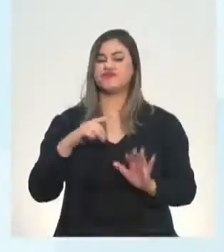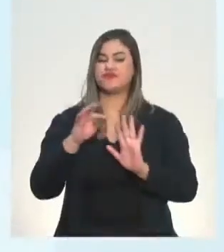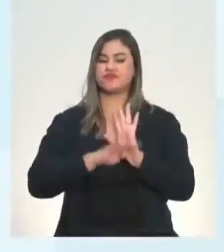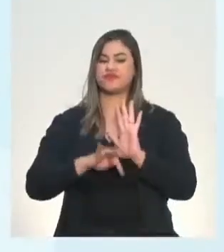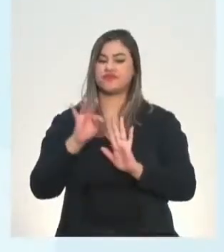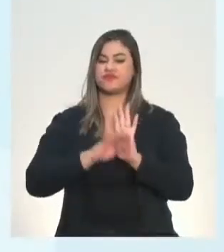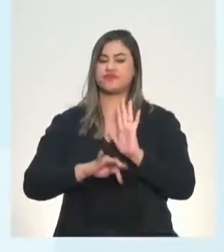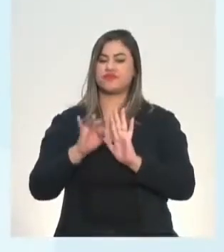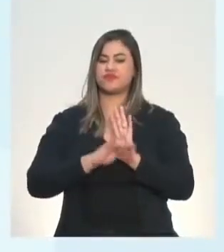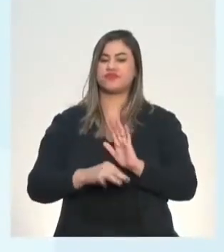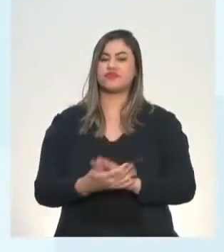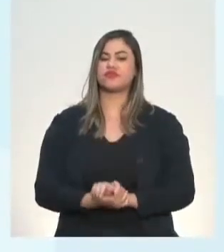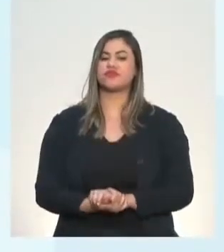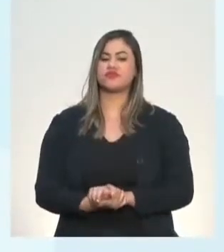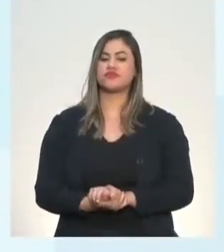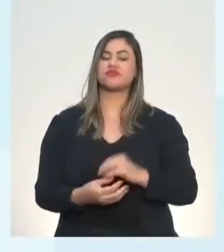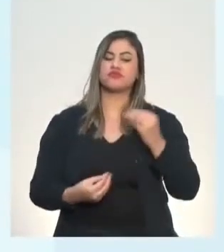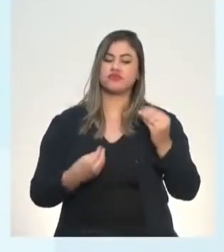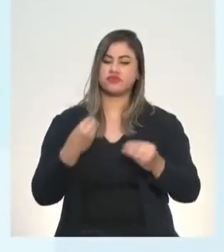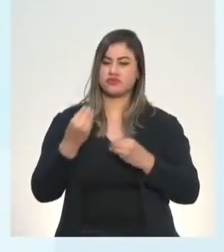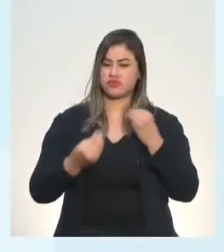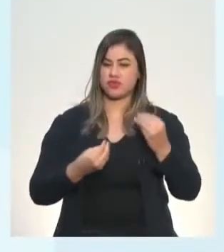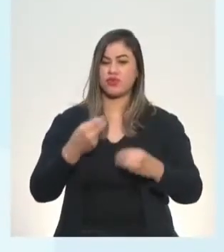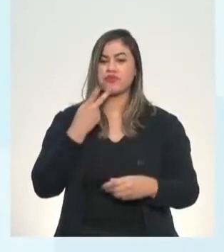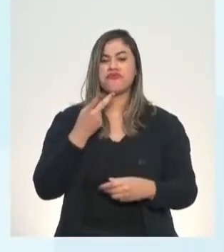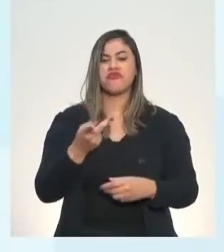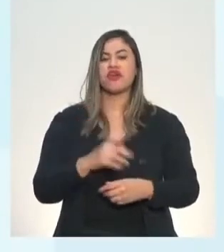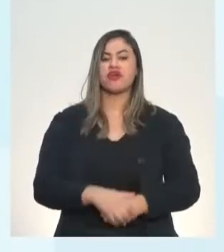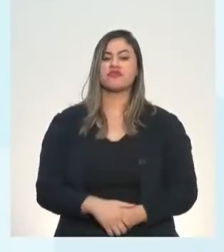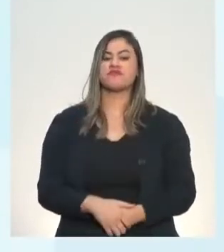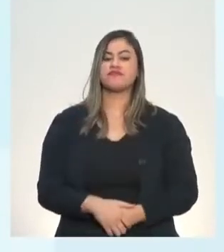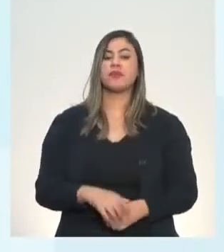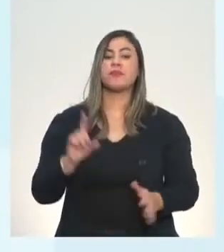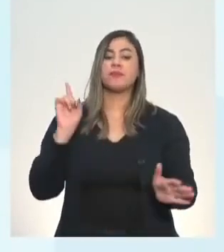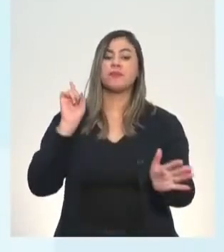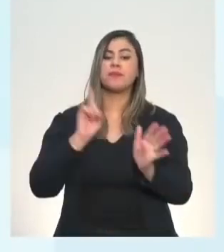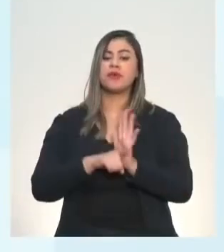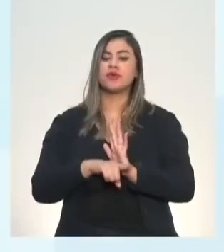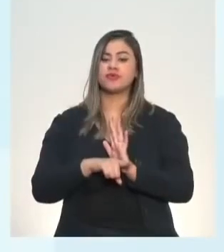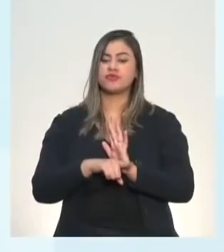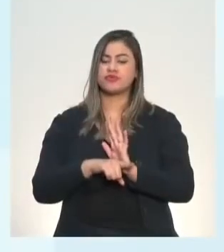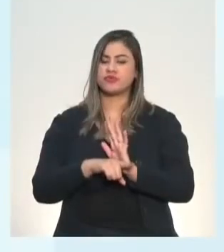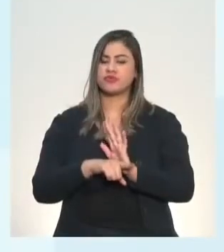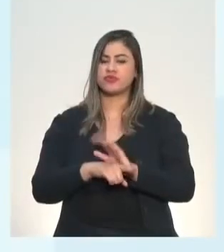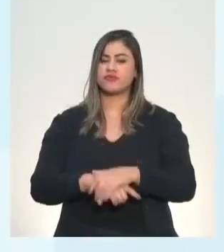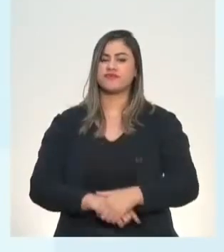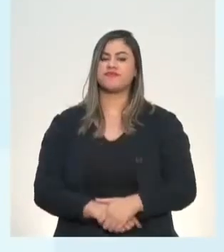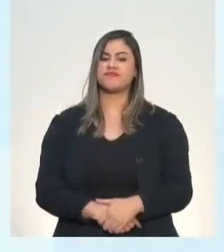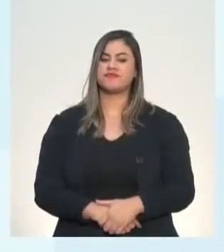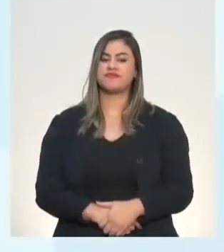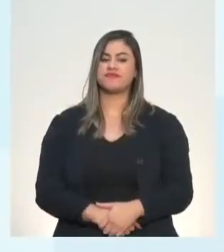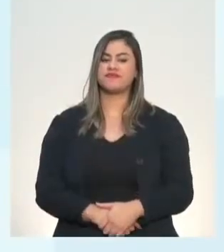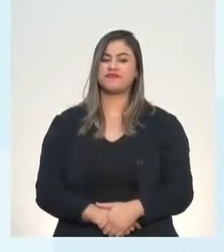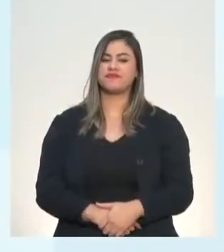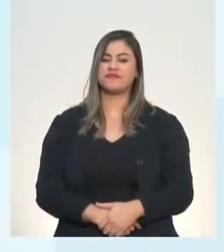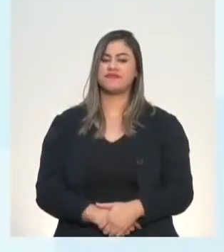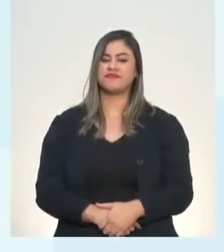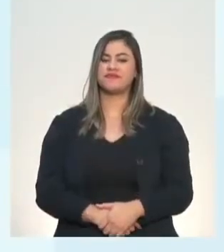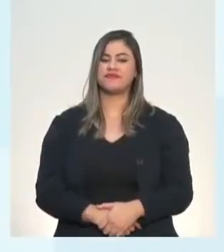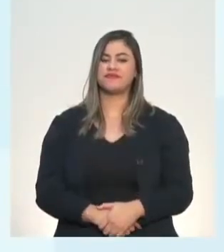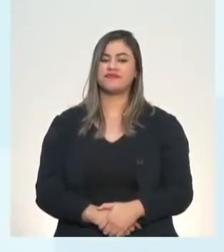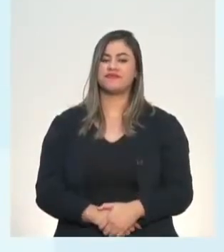no texto. E aí, como é que a gente vai falar? Olha só. Lá na pergunta estava... agora tá certo, né? Já consertamos, então,